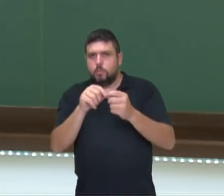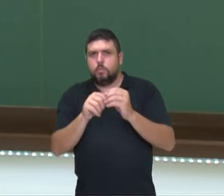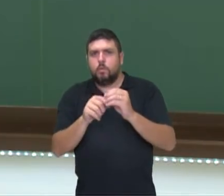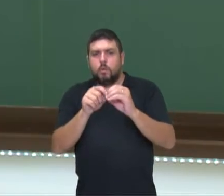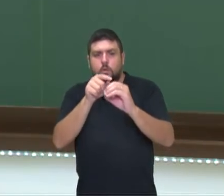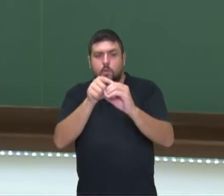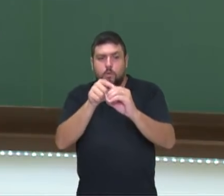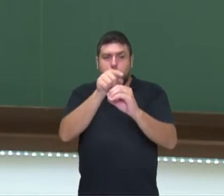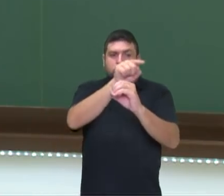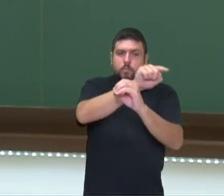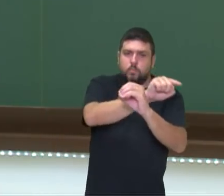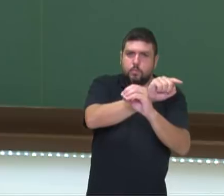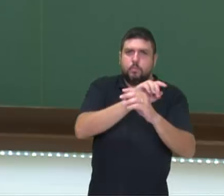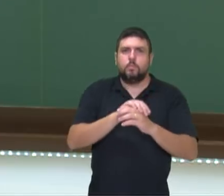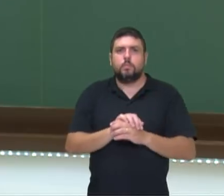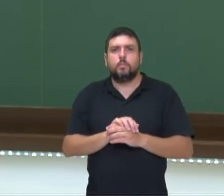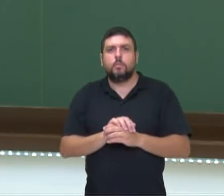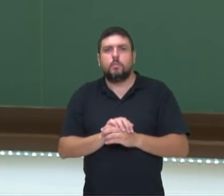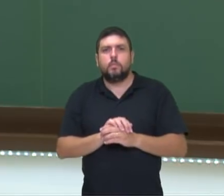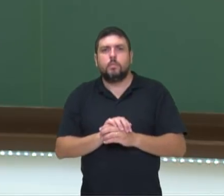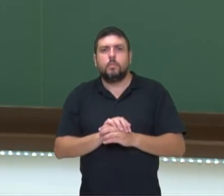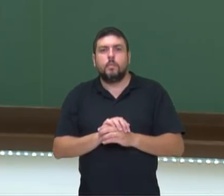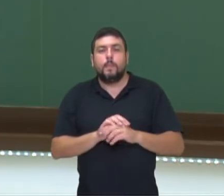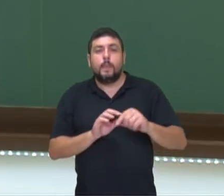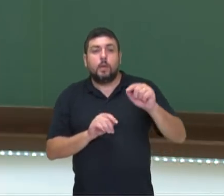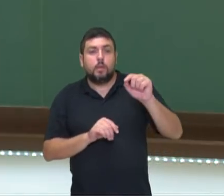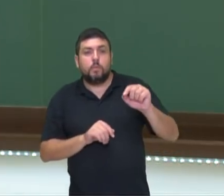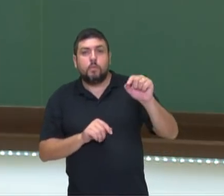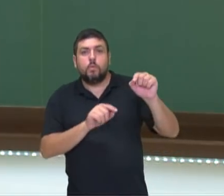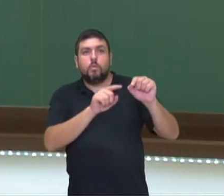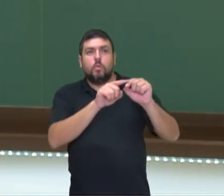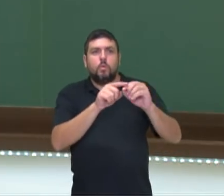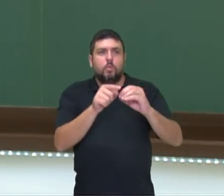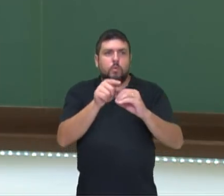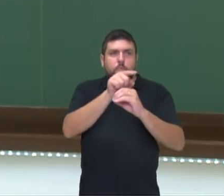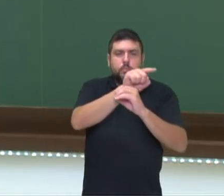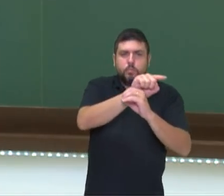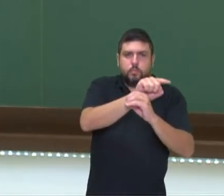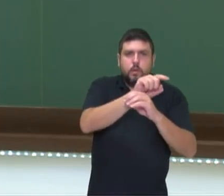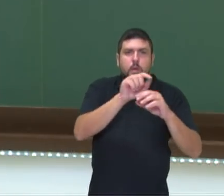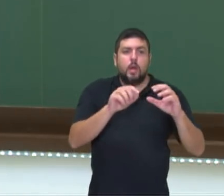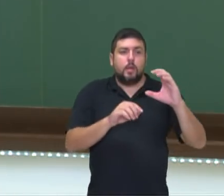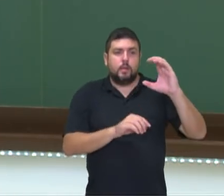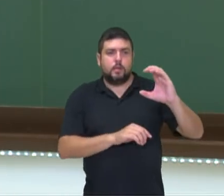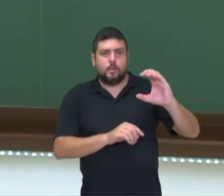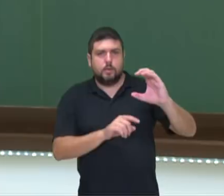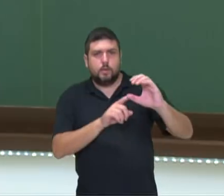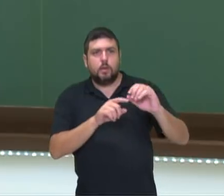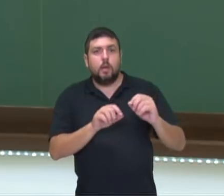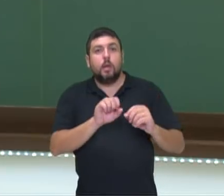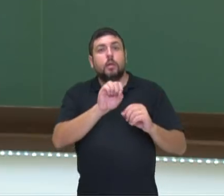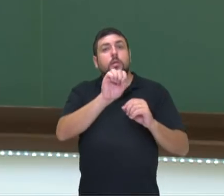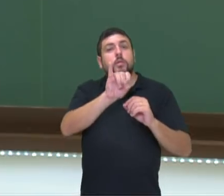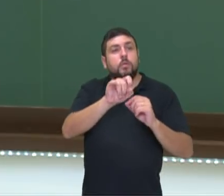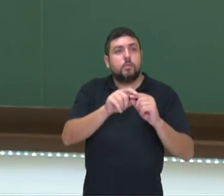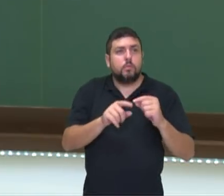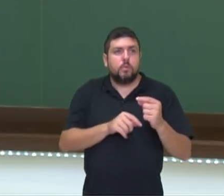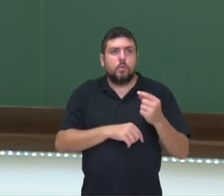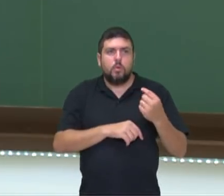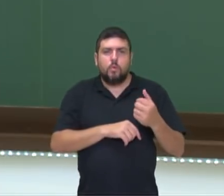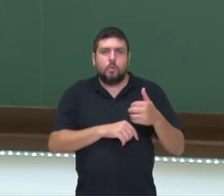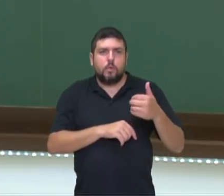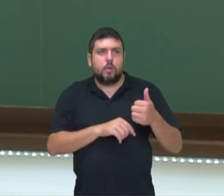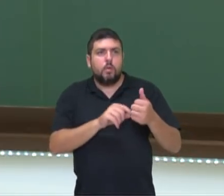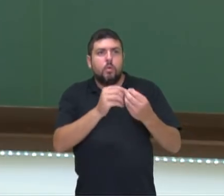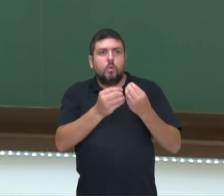quem? Vou olhar para a minha centena. Uma centena equivale a 10 dezenas. Então, se eu tirar uma centena daqui, vai